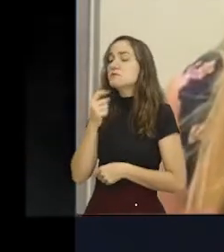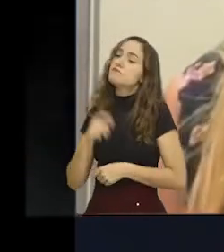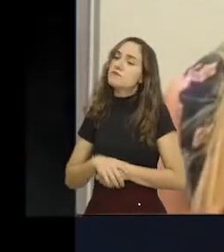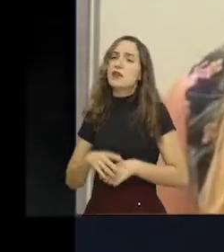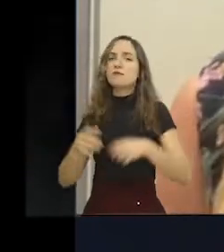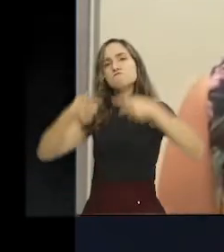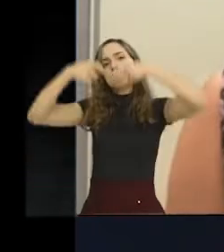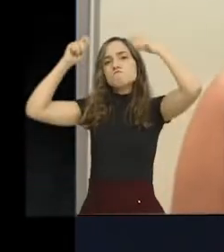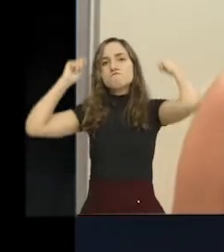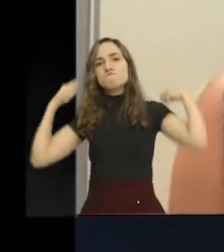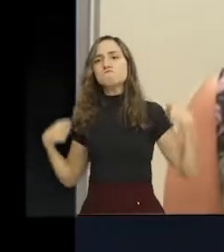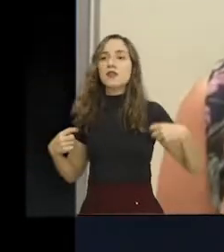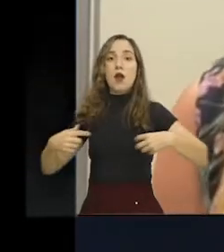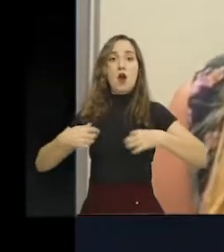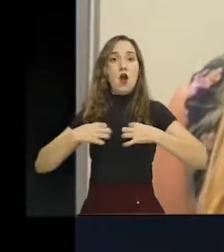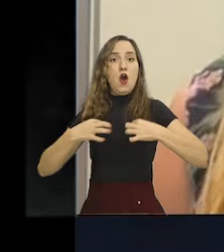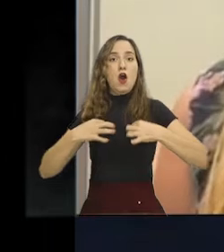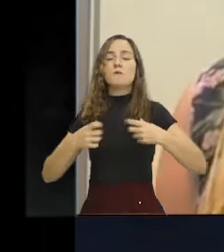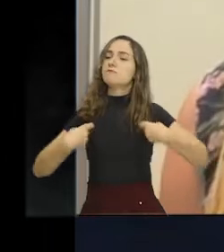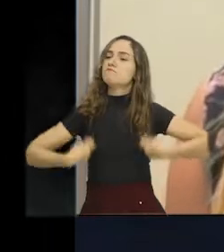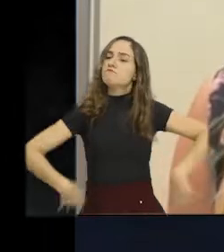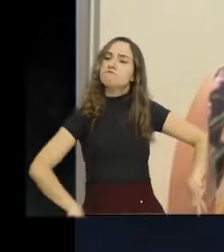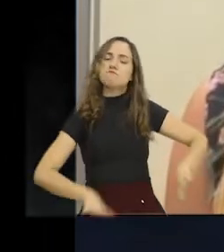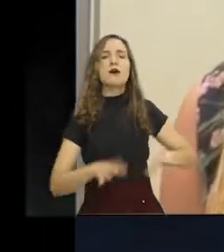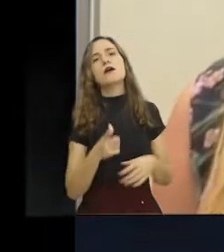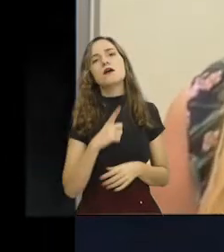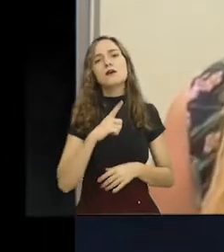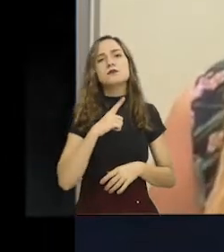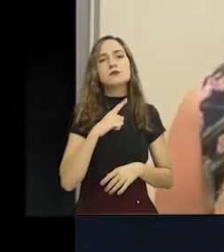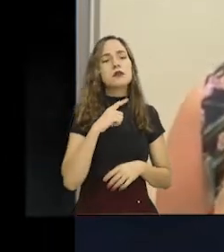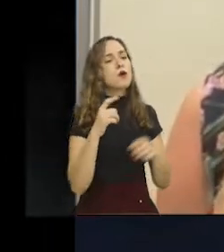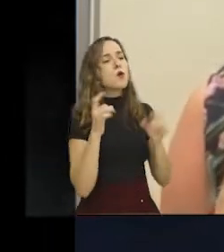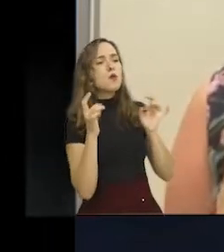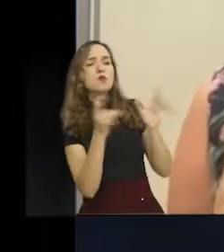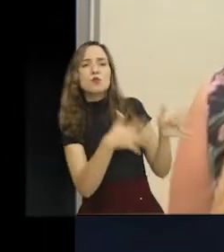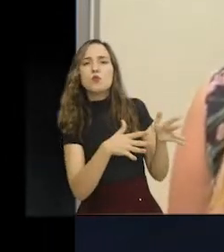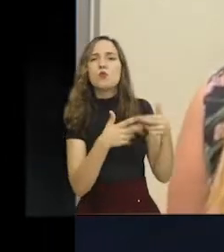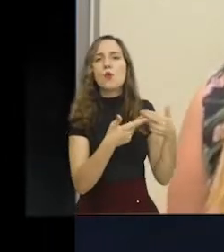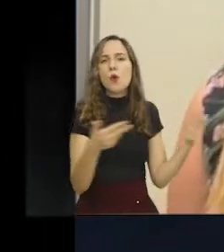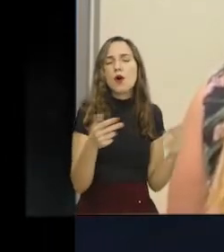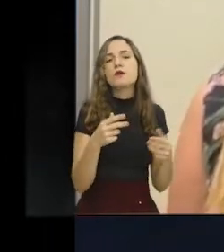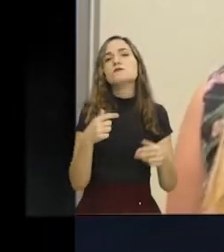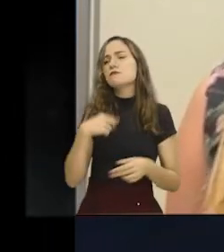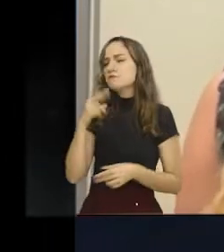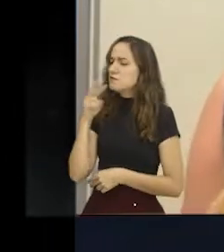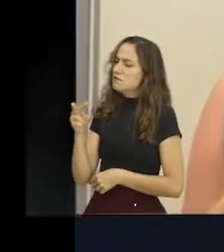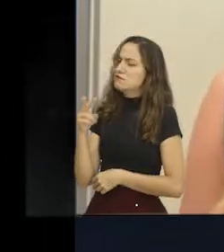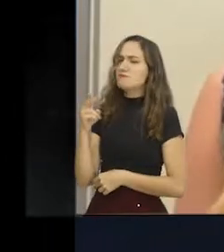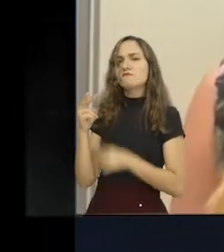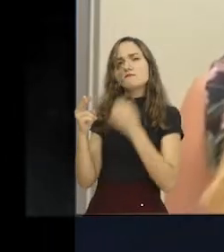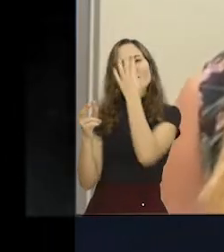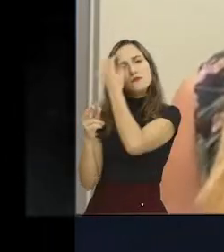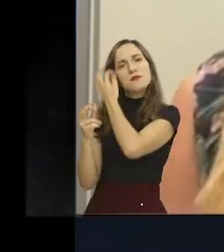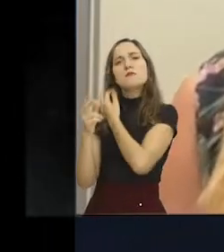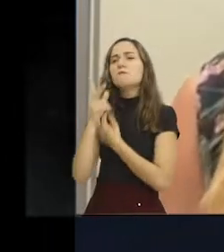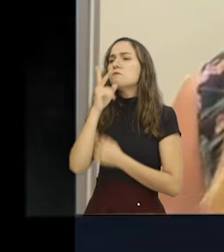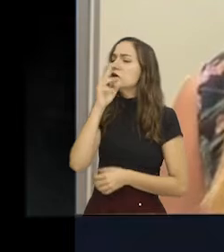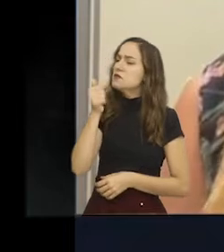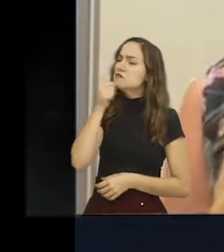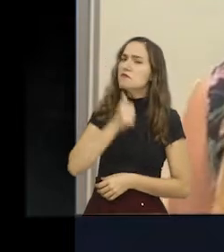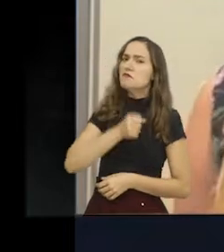Vermelho tirou o vestido e foi para a cama, ficando espantada de ver como sua avó estava